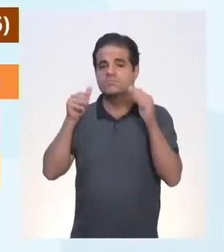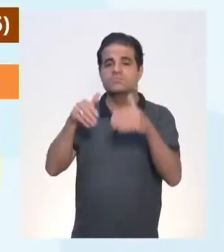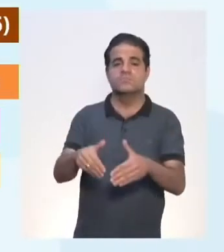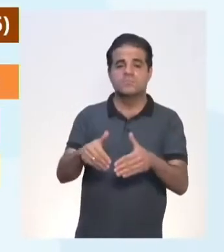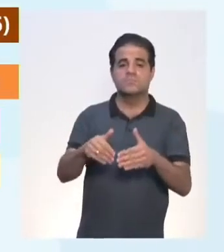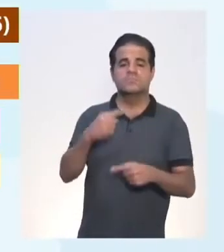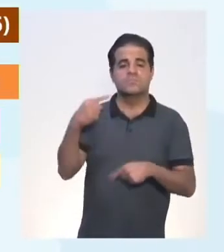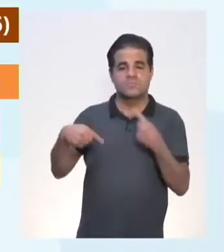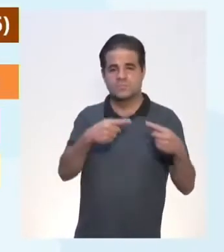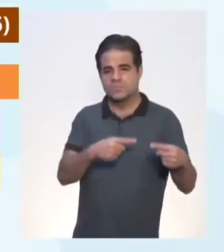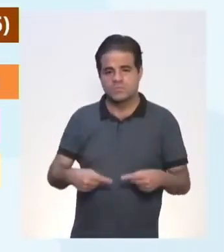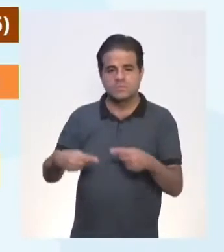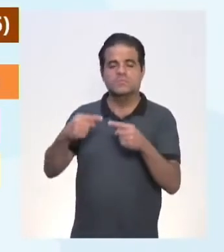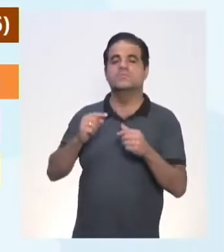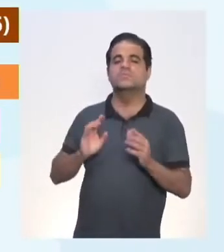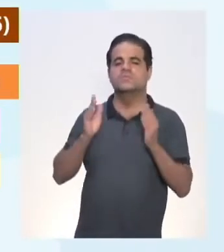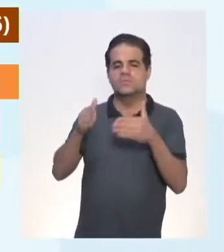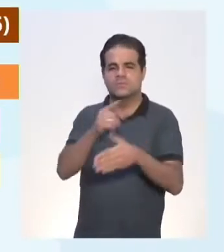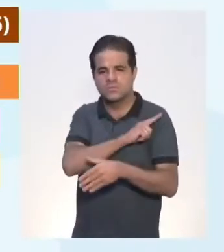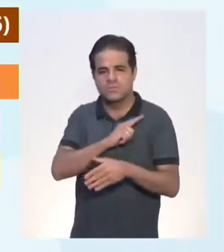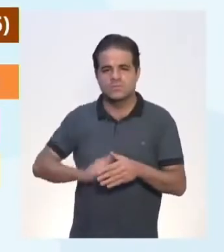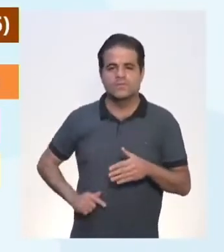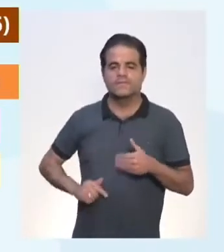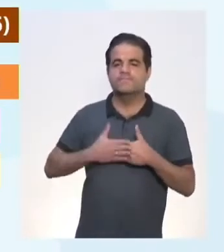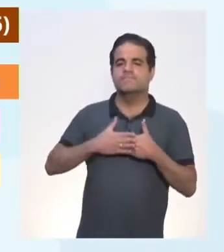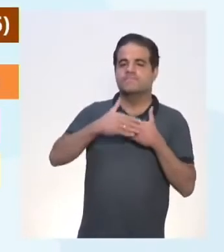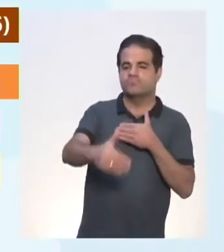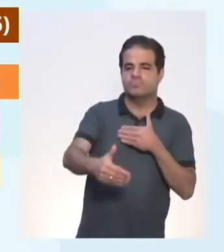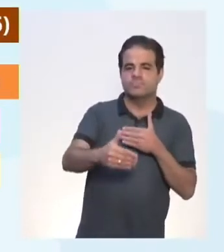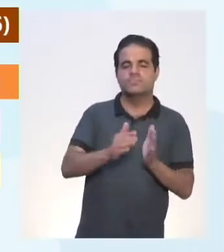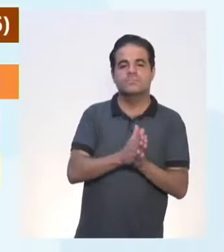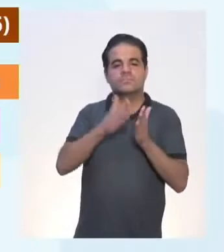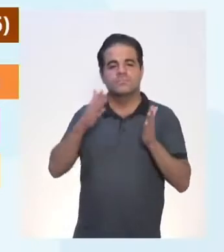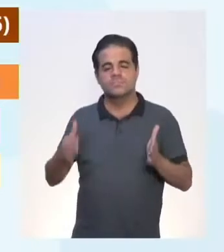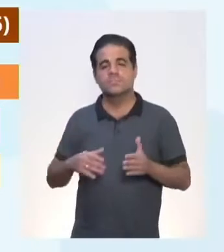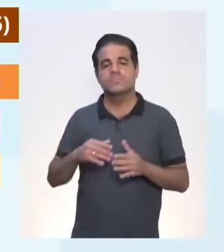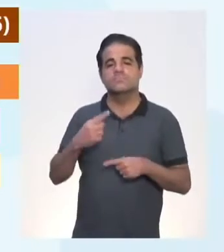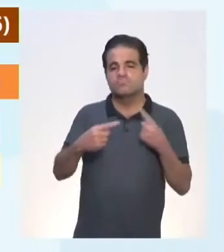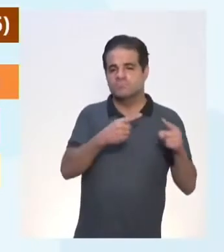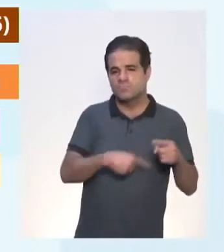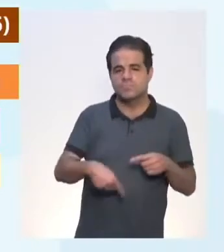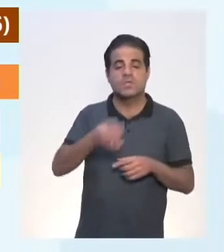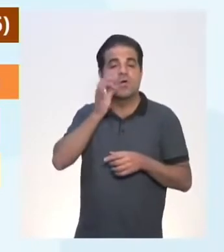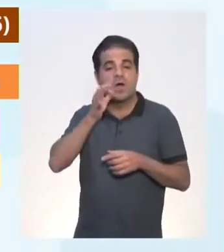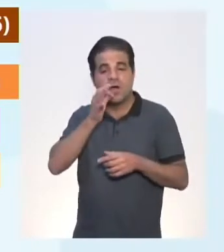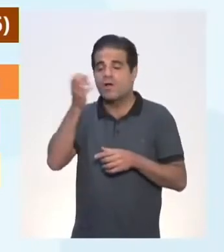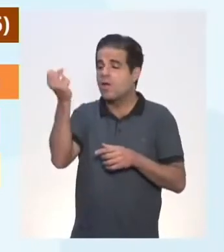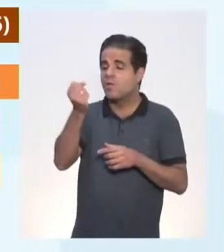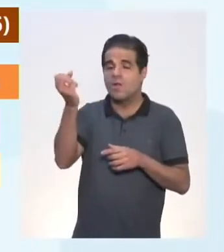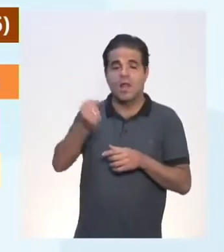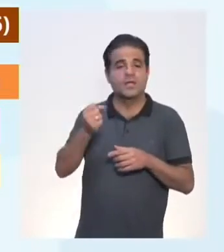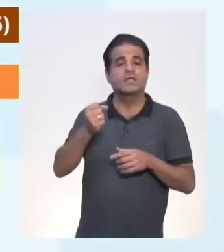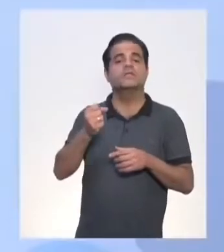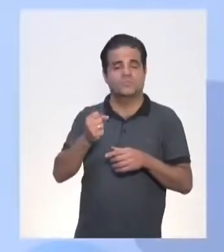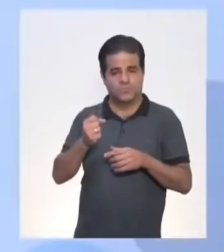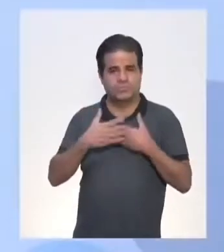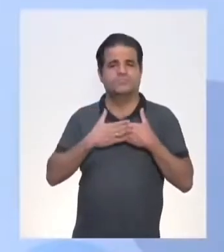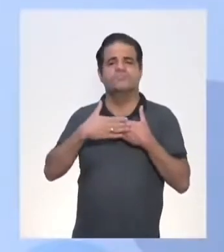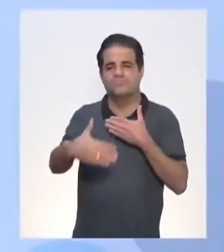pela política dos governadores e pela política do café com leite, né? Que nós vamos estar